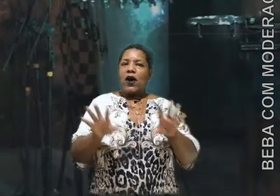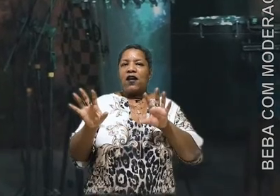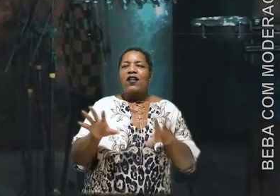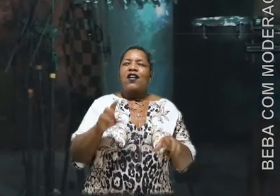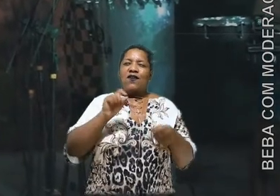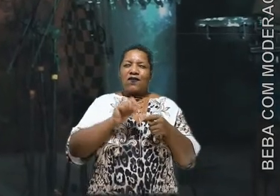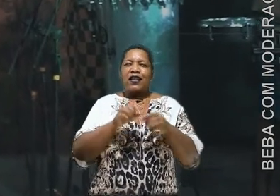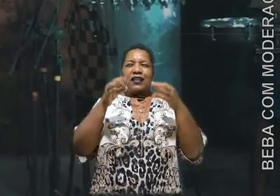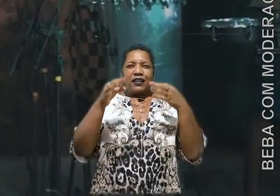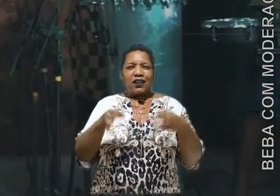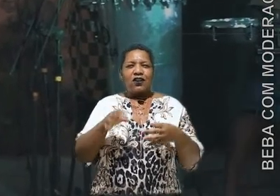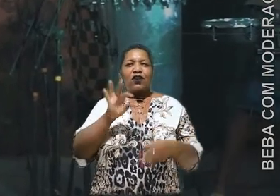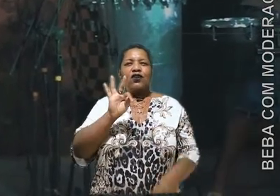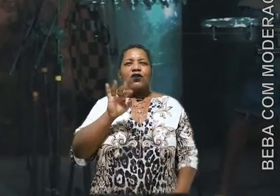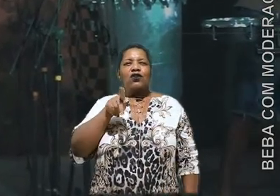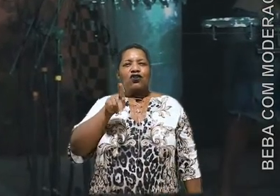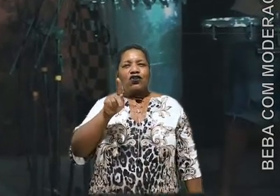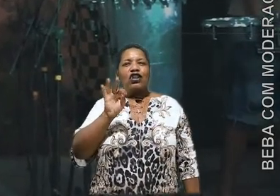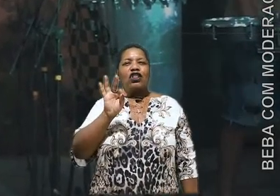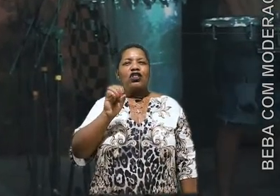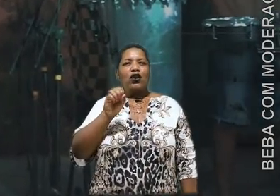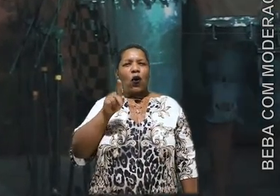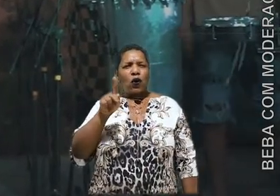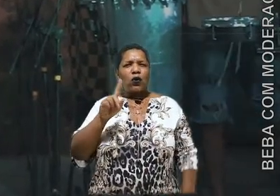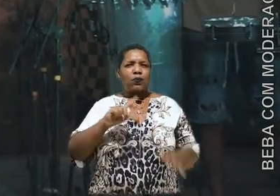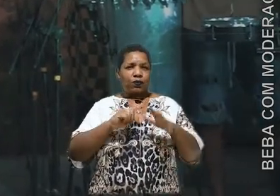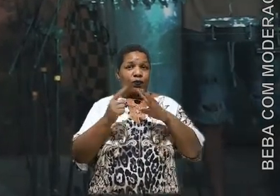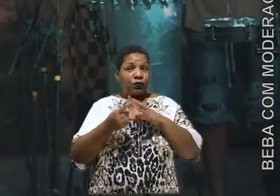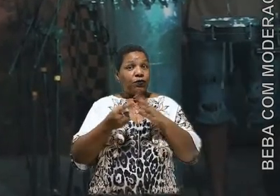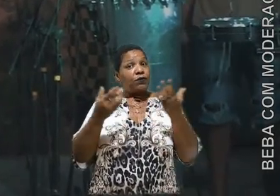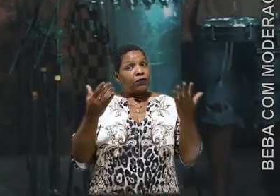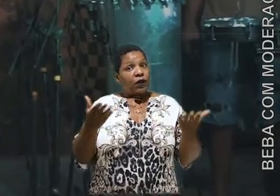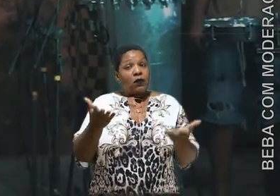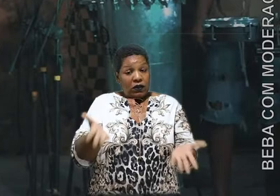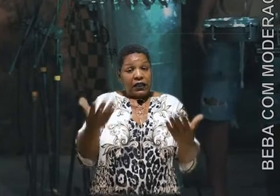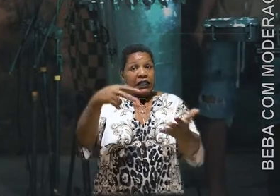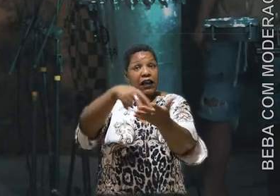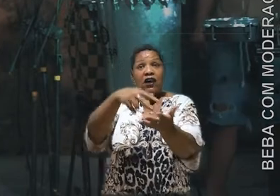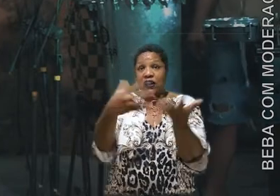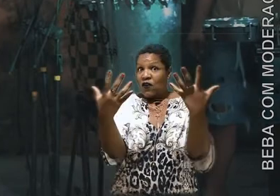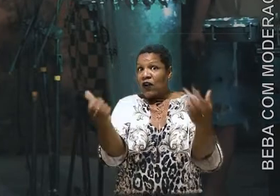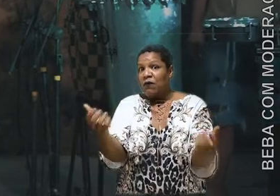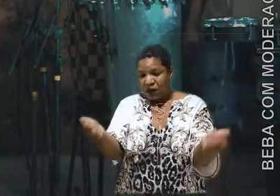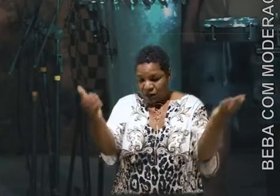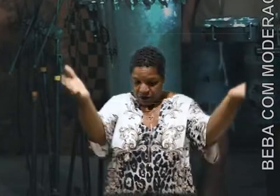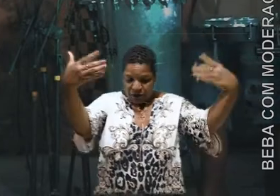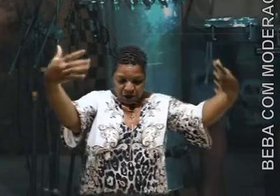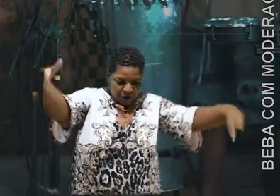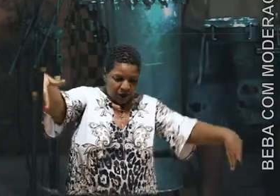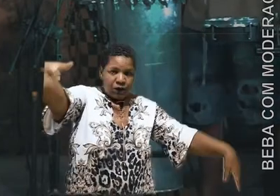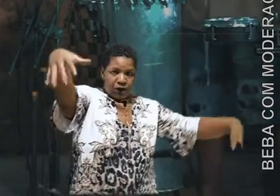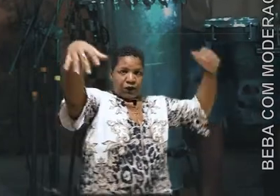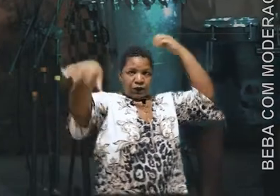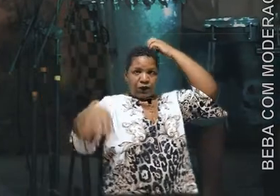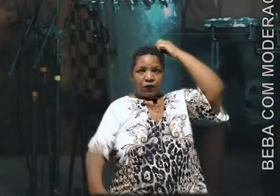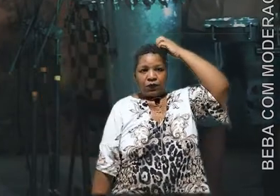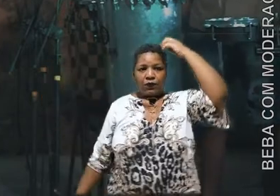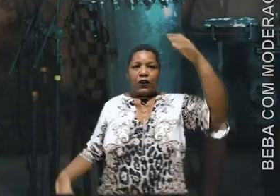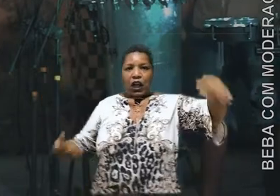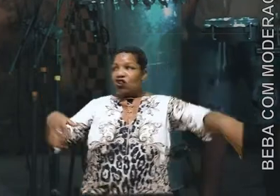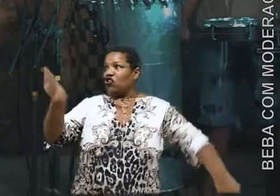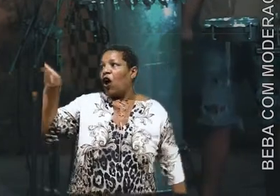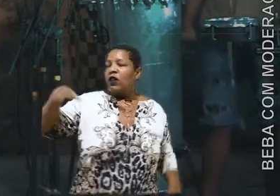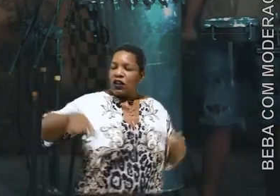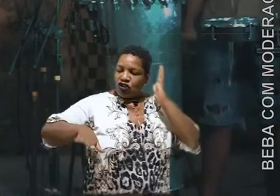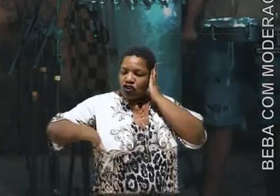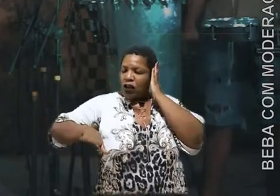fez 15 passinhos nas redes sociais tudo pois é agora levanta Daí vamos dançar um pouquinho com a gente nessa vibe romântica Tá bom pode